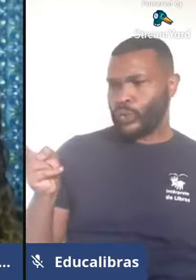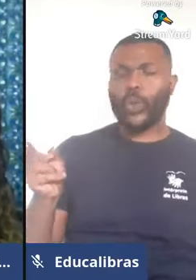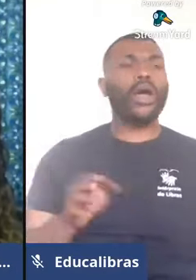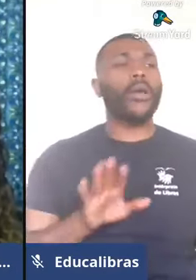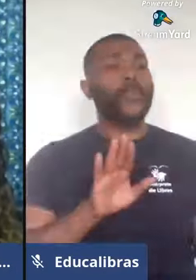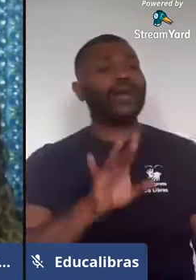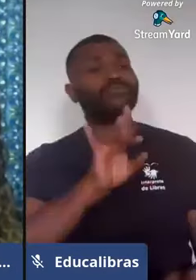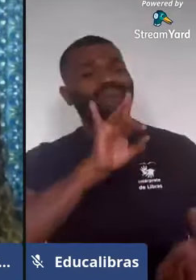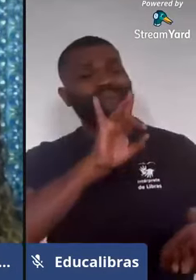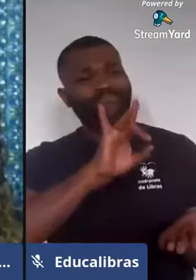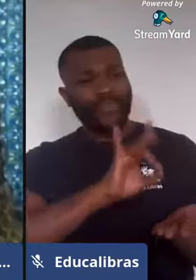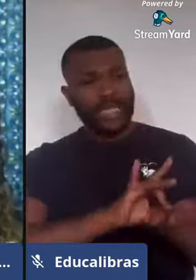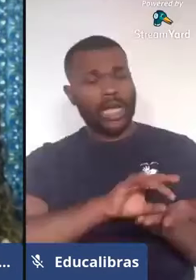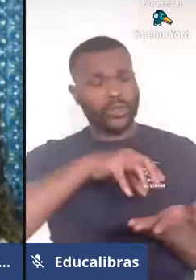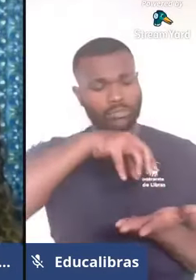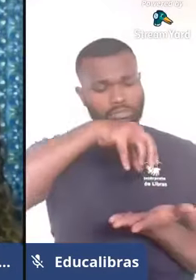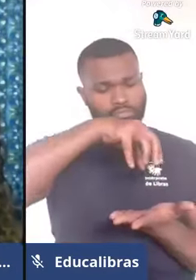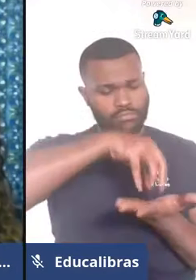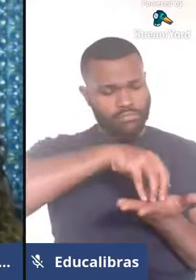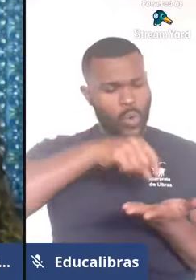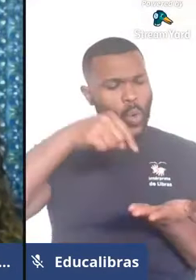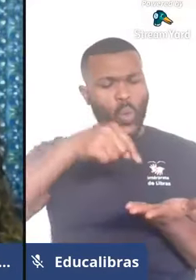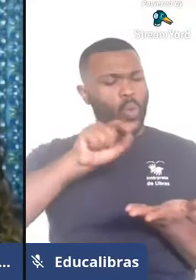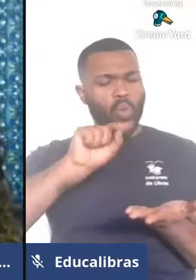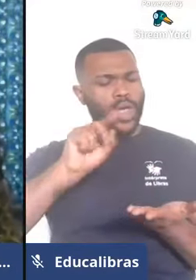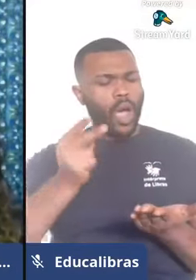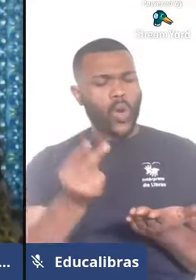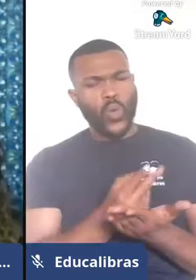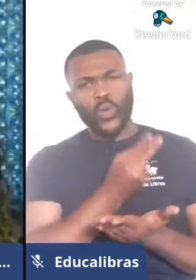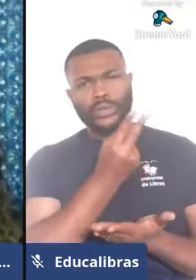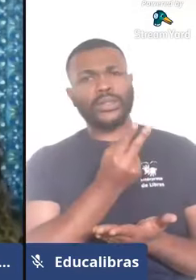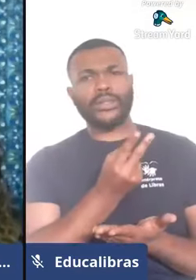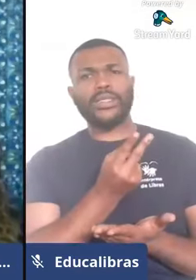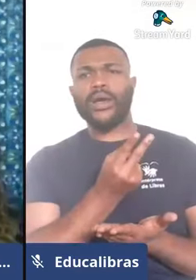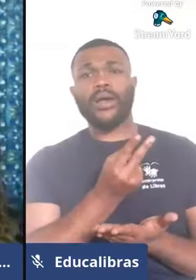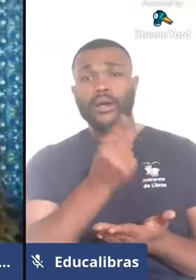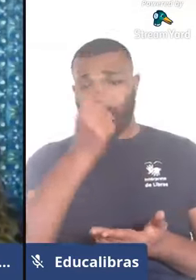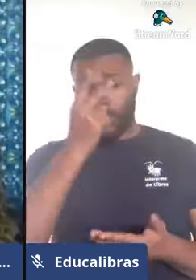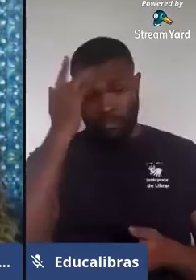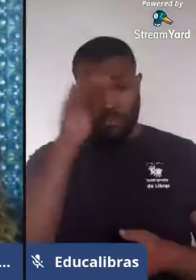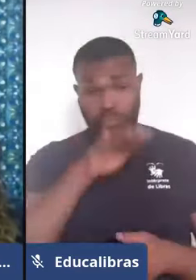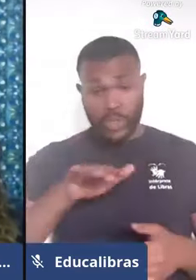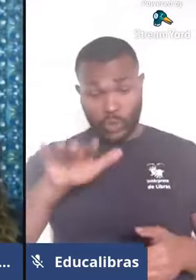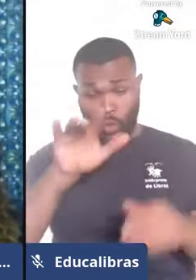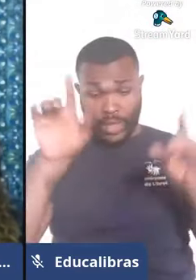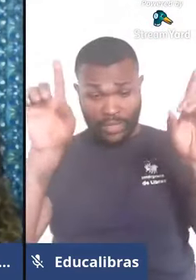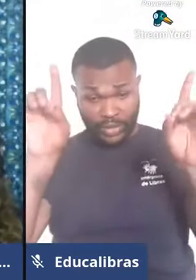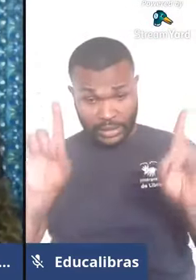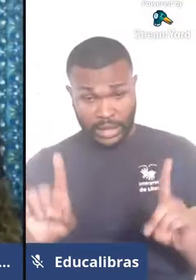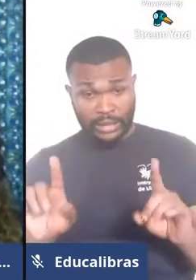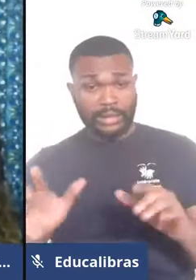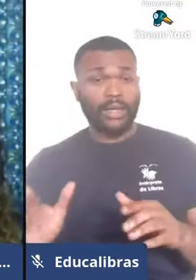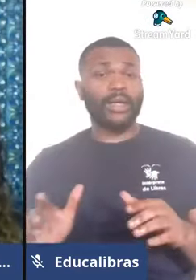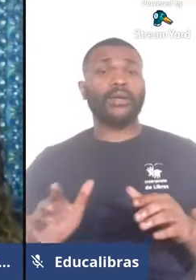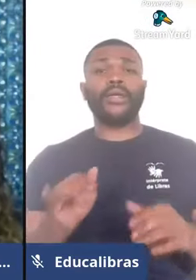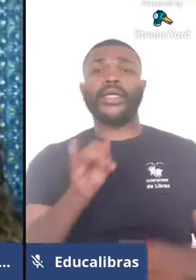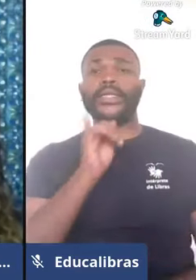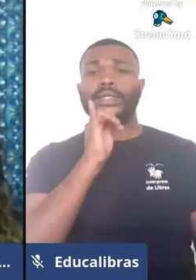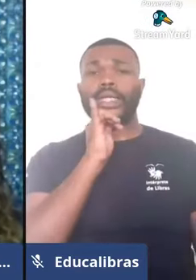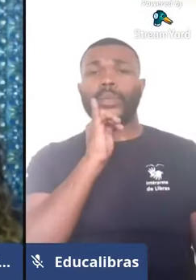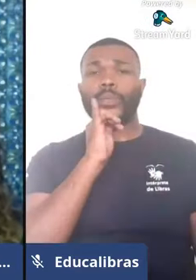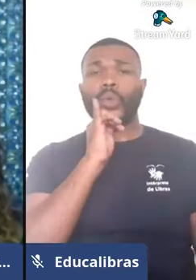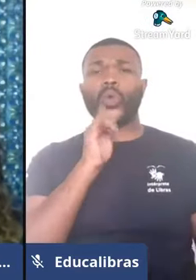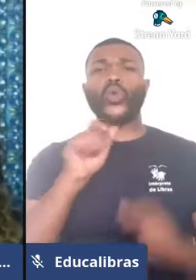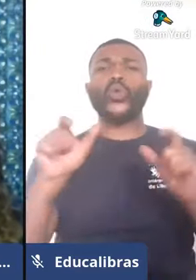equipamentos, né, para que, na verdade, o que acontecia? A gente concentrava, né, as pessoas com deficiência no processo de reabilitação muito nas regiões centrais, né?